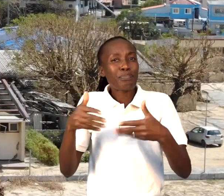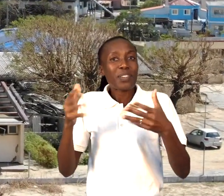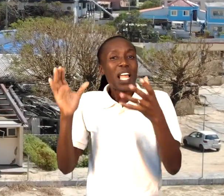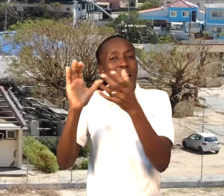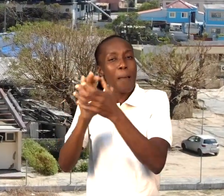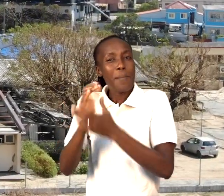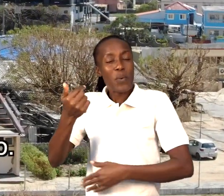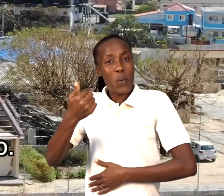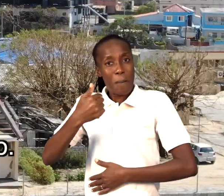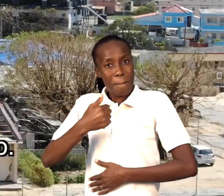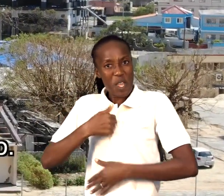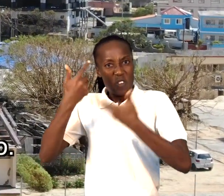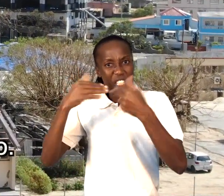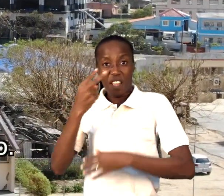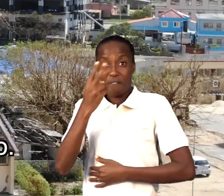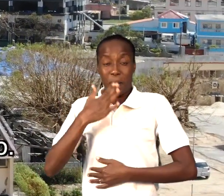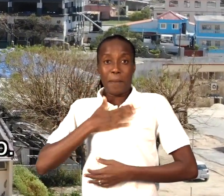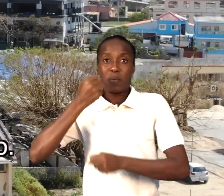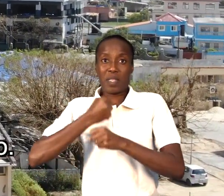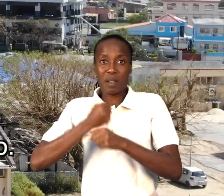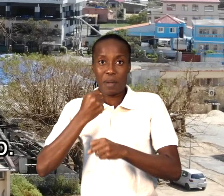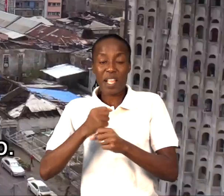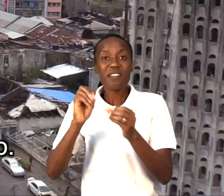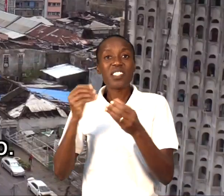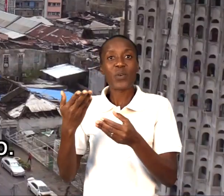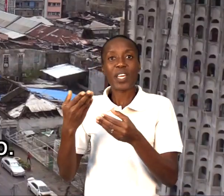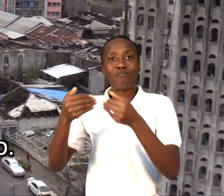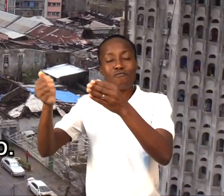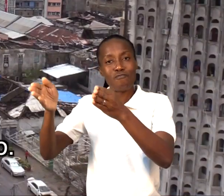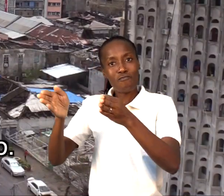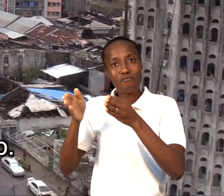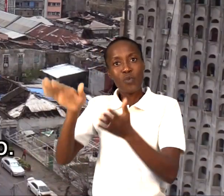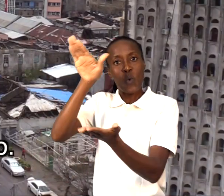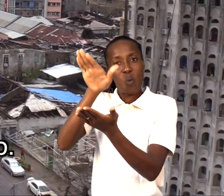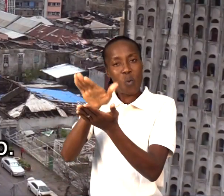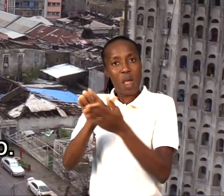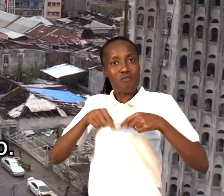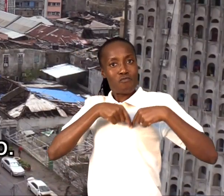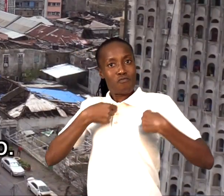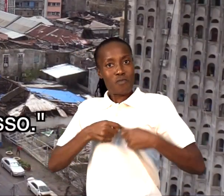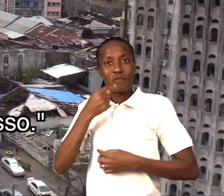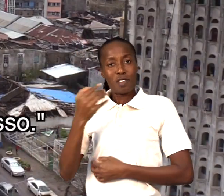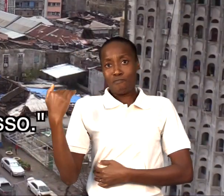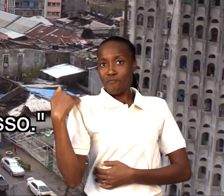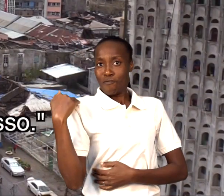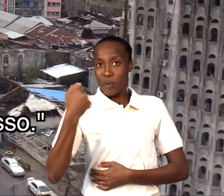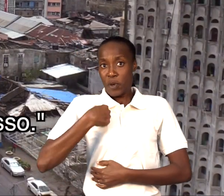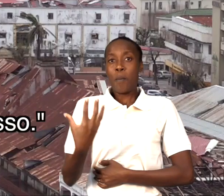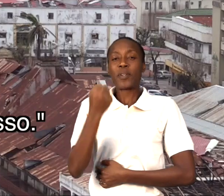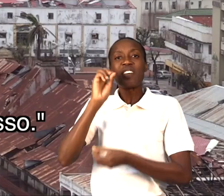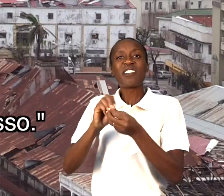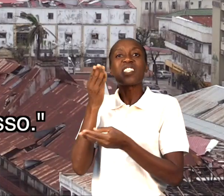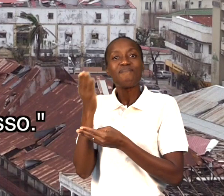não é? Digamos, amigos meus que já acompanhavam o meu trabalho cederam o apartamento. Bitone,